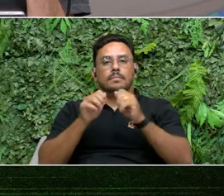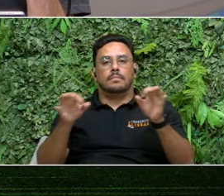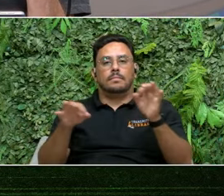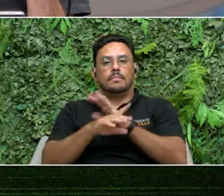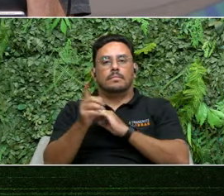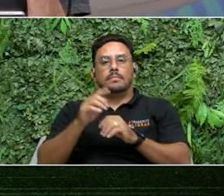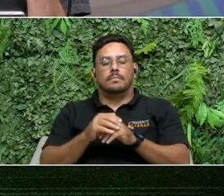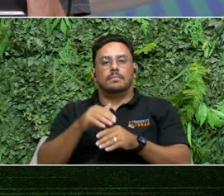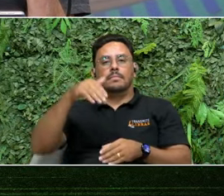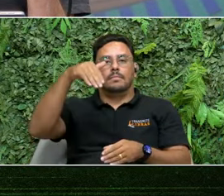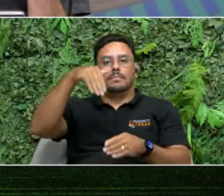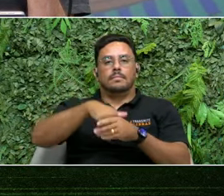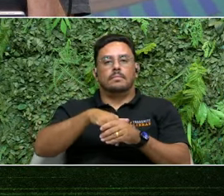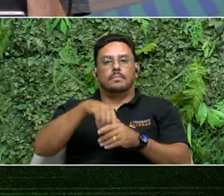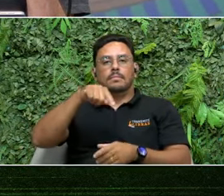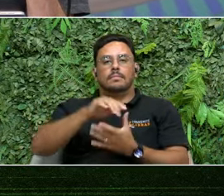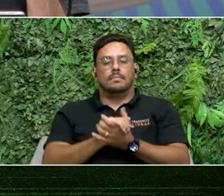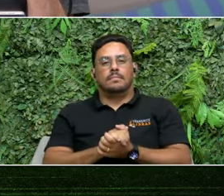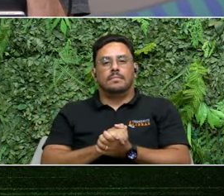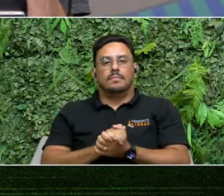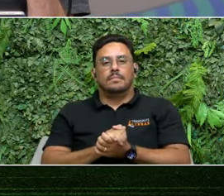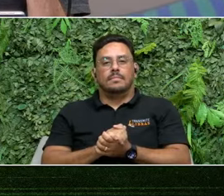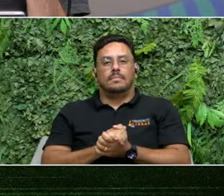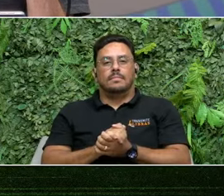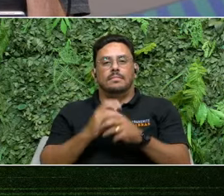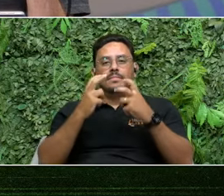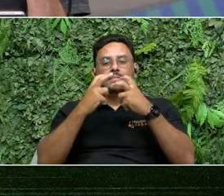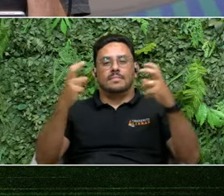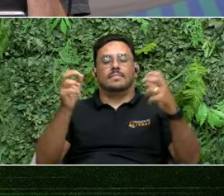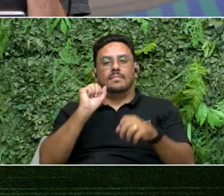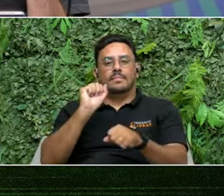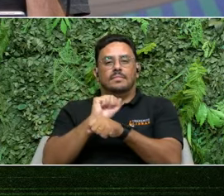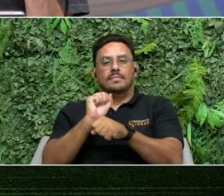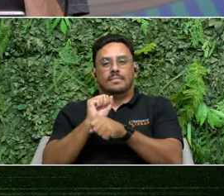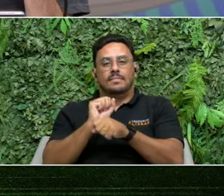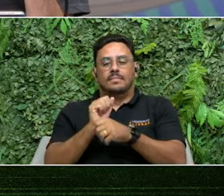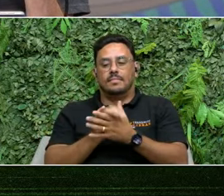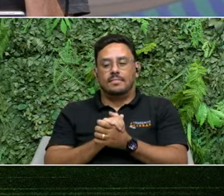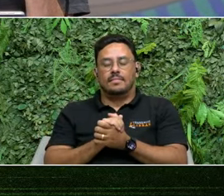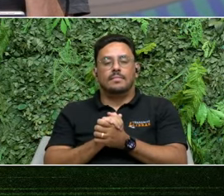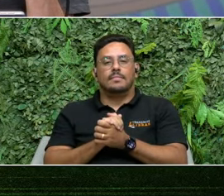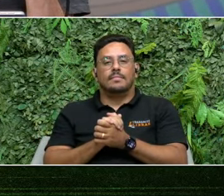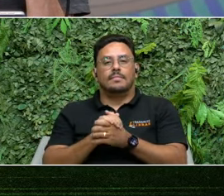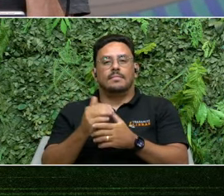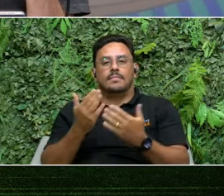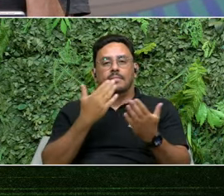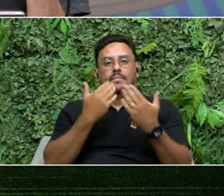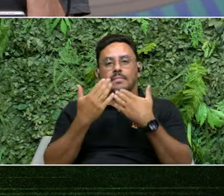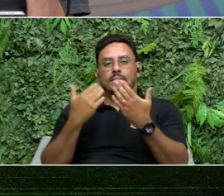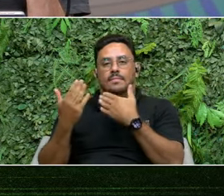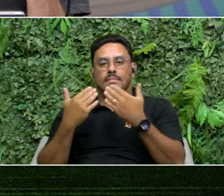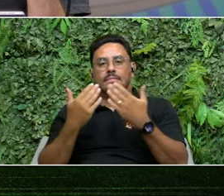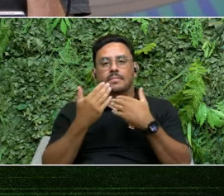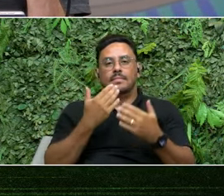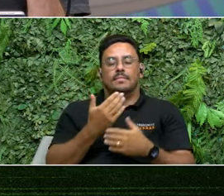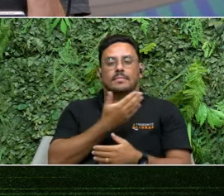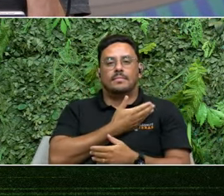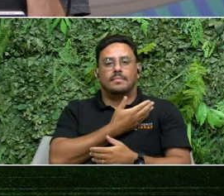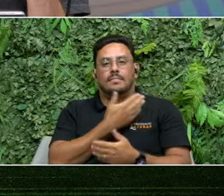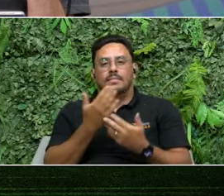F tem que dar seu voto aqui ui Pera aí que ele tá vindo aqui tá el tá na resenha ali S batendo papo com os